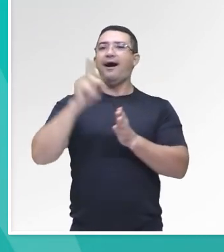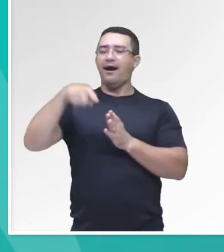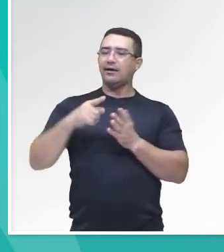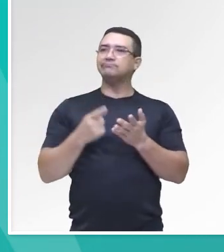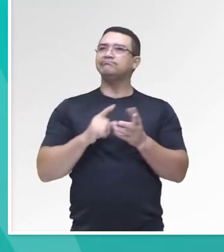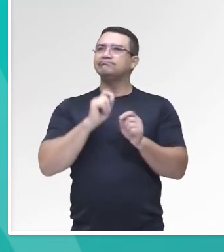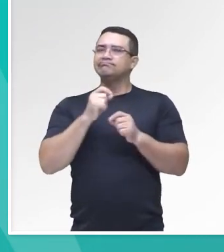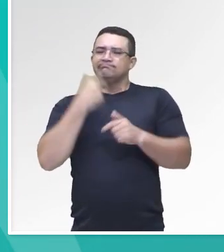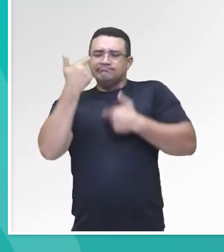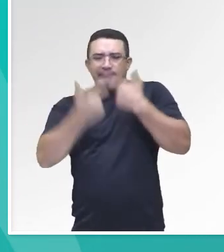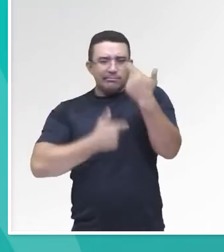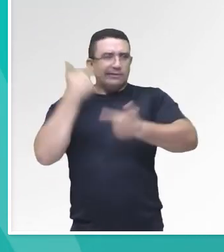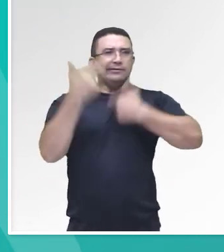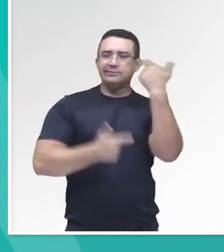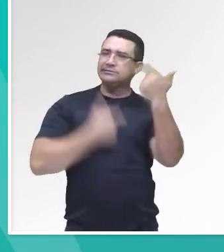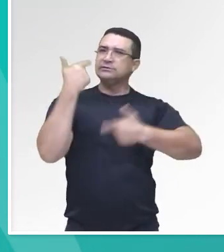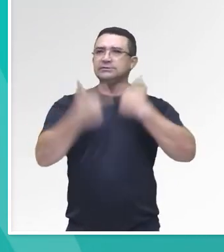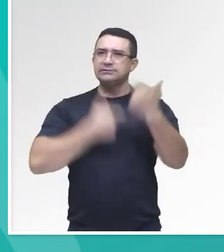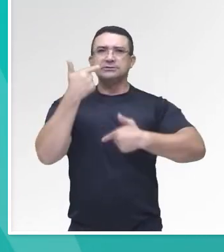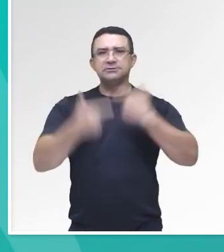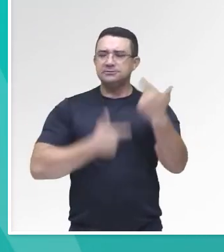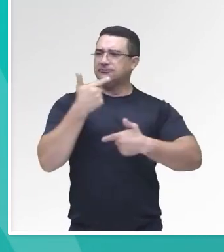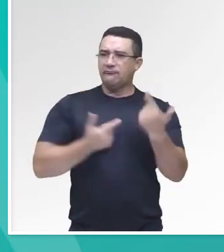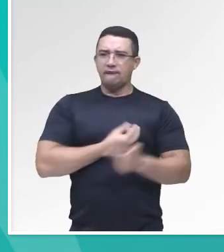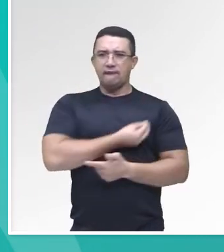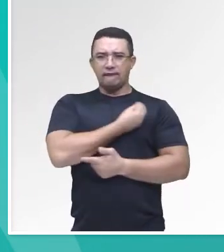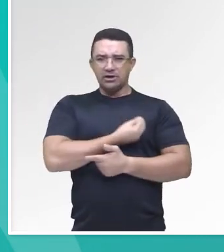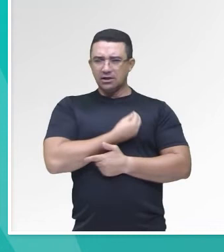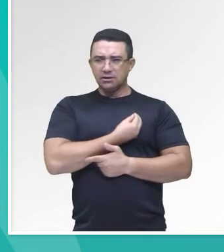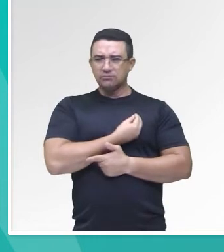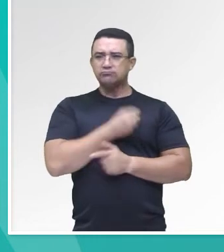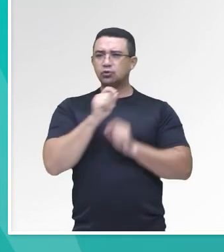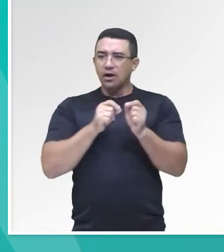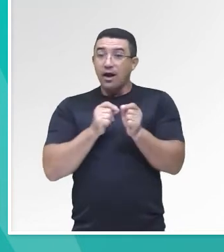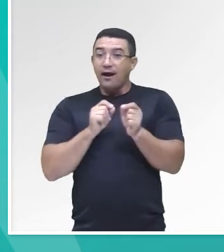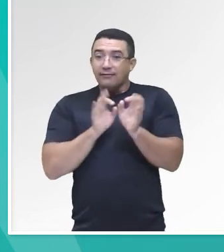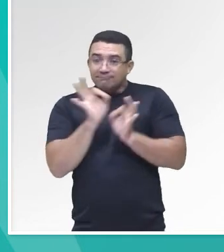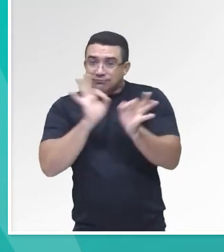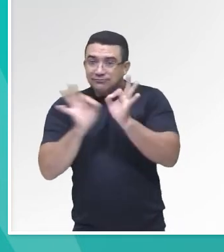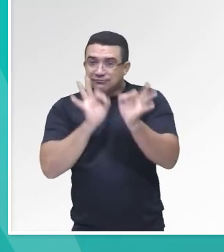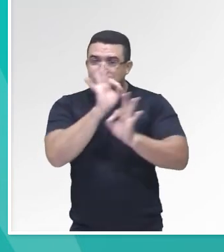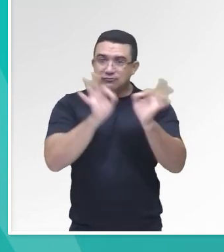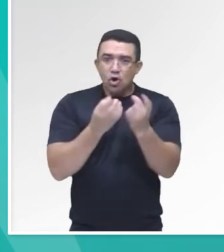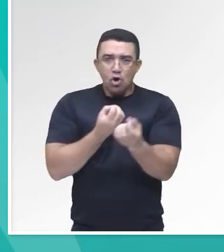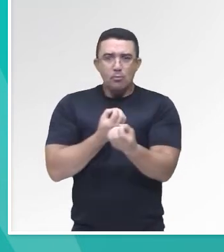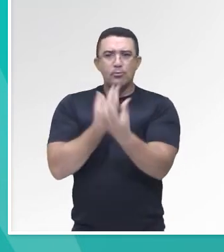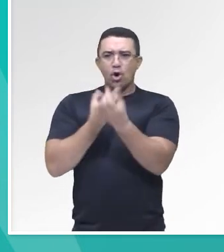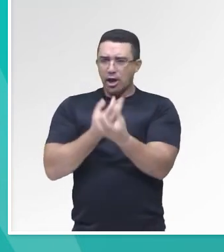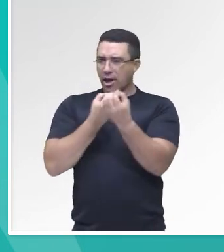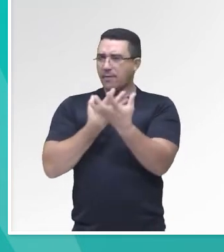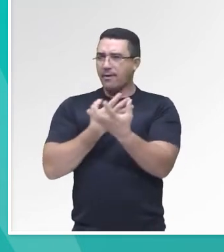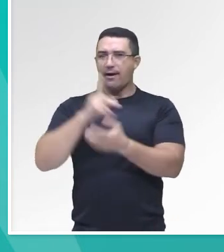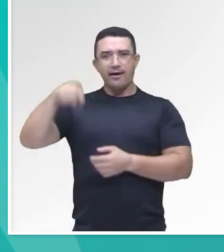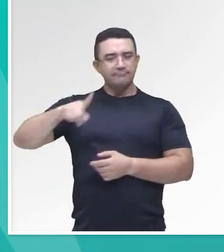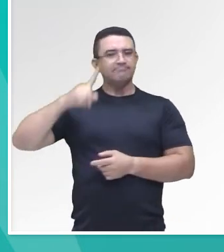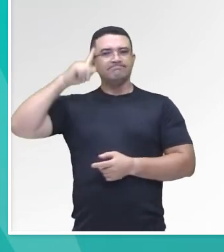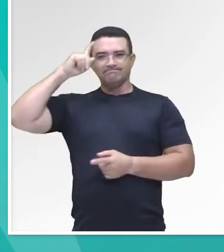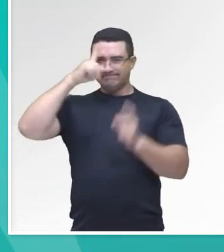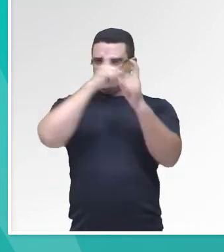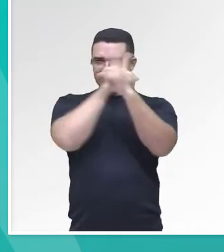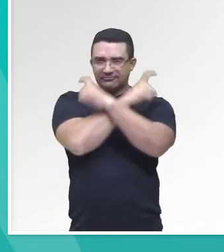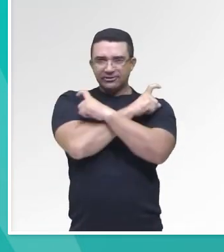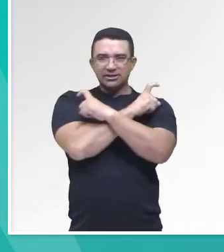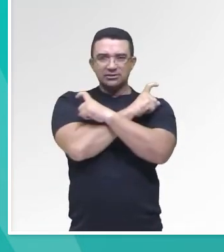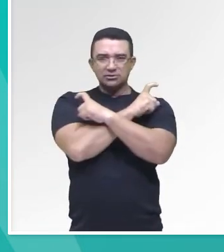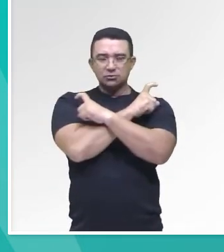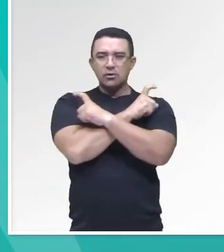ser trabalhoso, né? Porque você construir um poema, ele é difícil, né? Não é fácil você